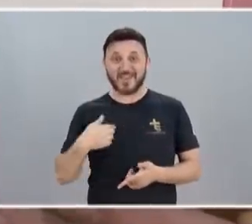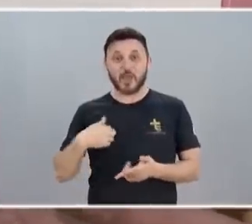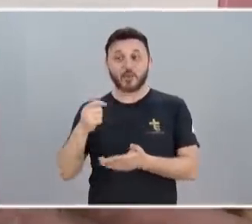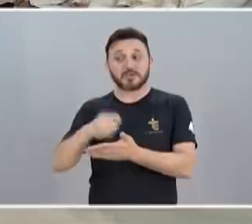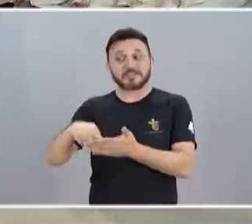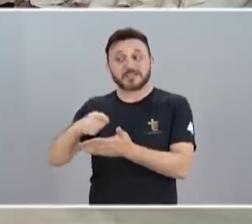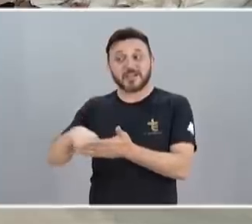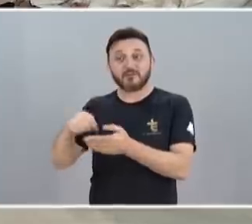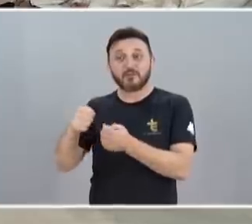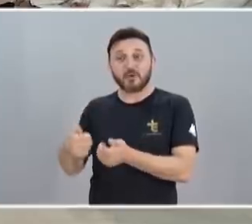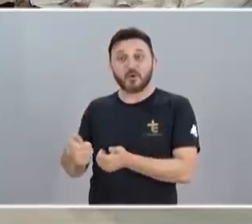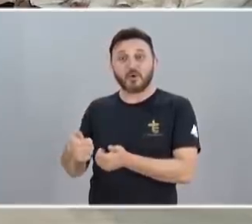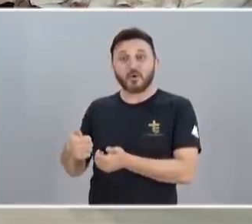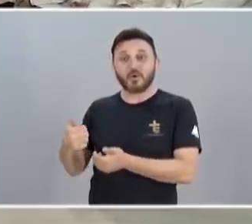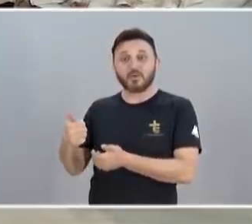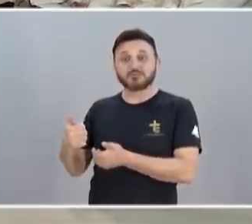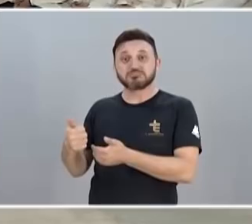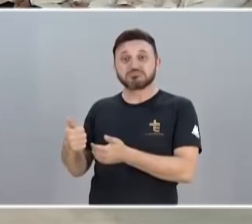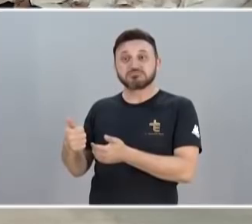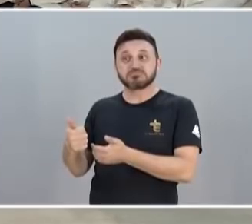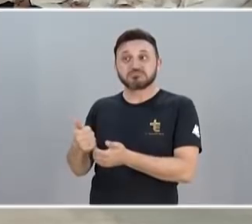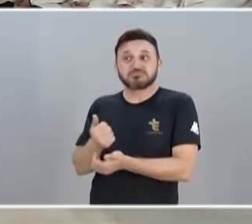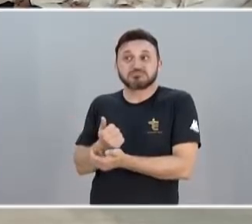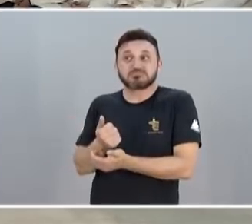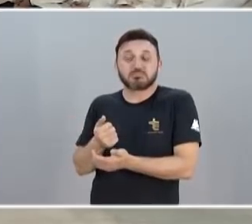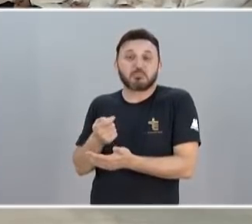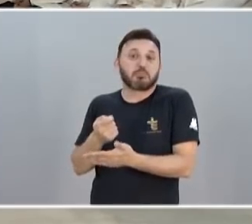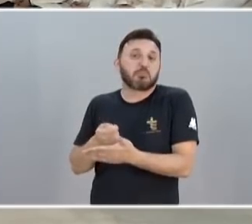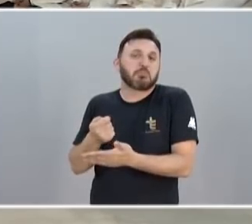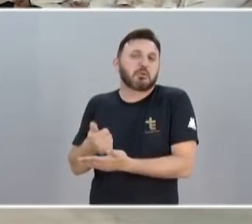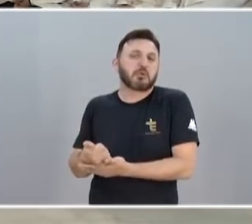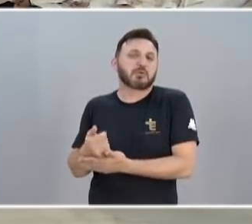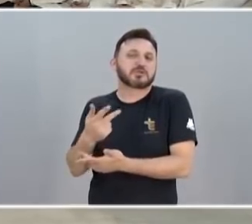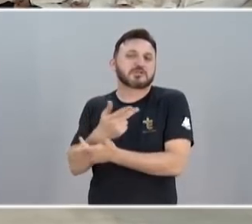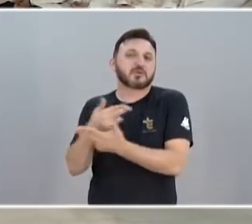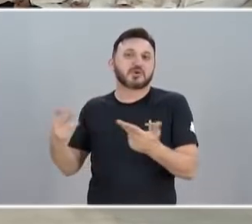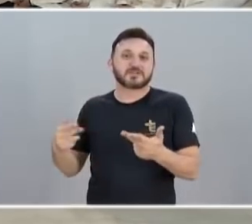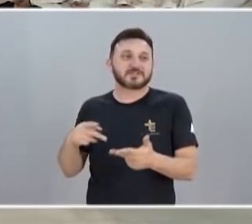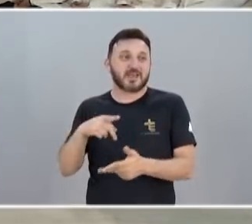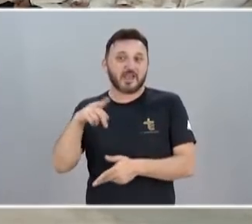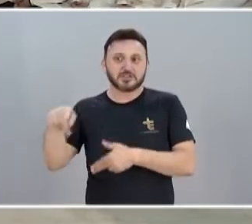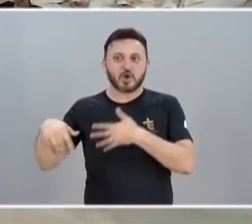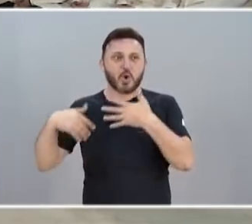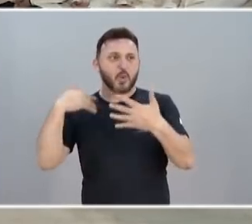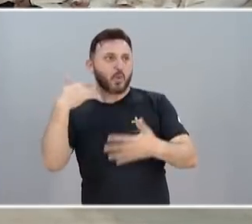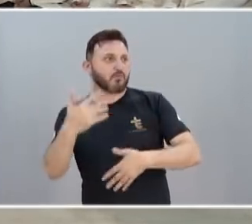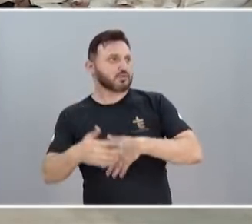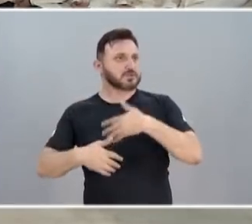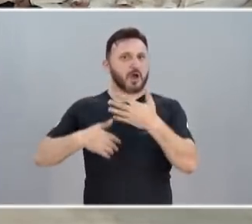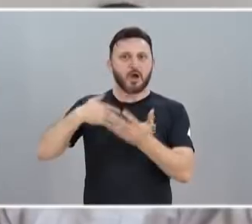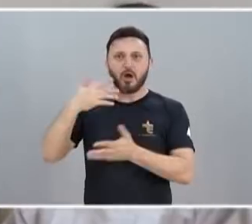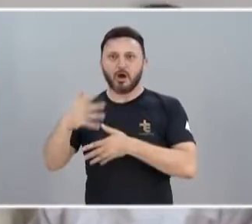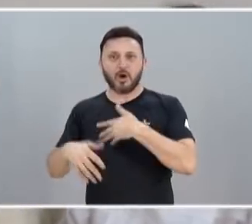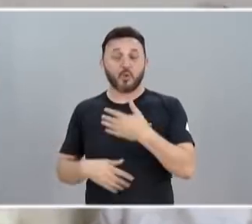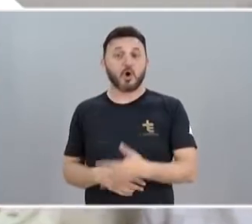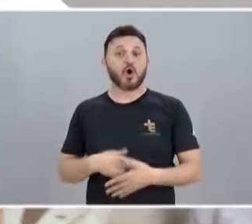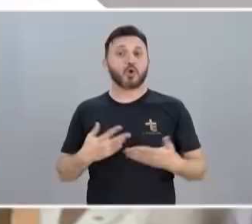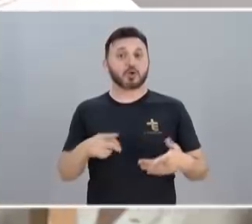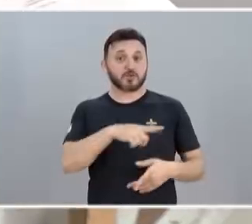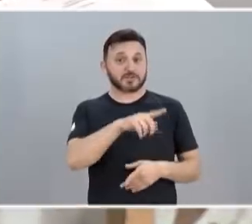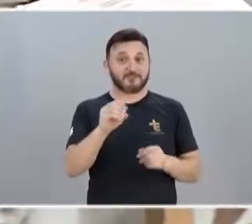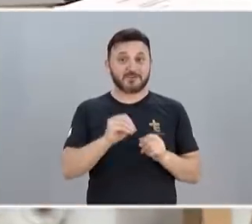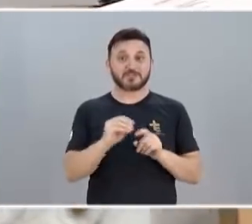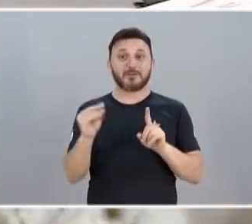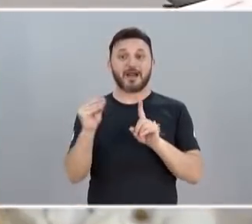um pouquinho do fudunço que aconteceu, não vou escrever detalhes. Quando você faz uma ata, quando